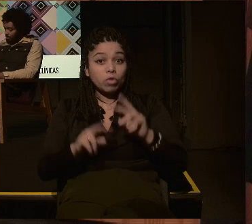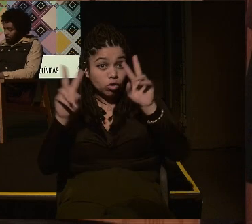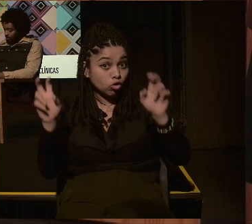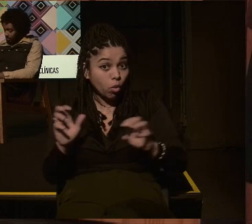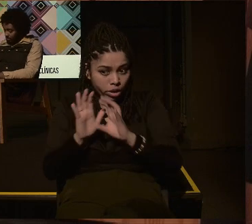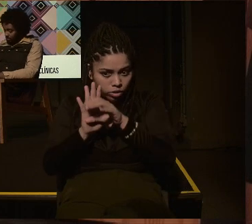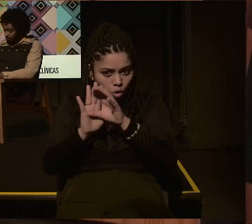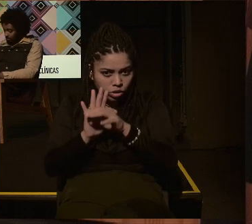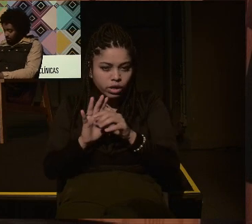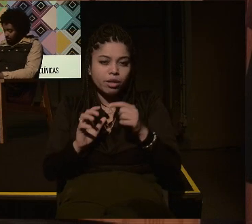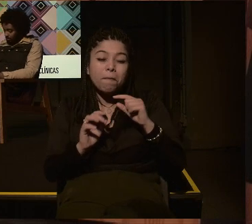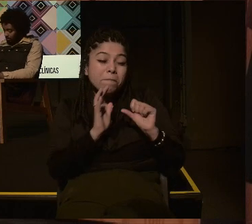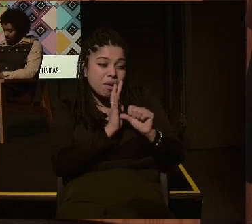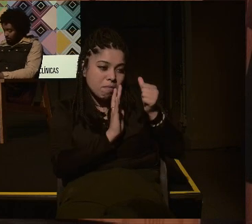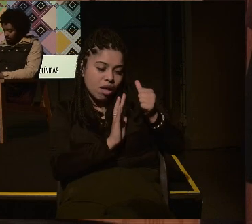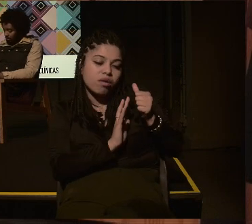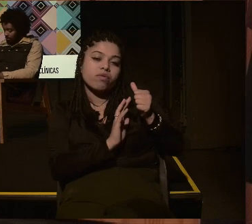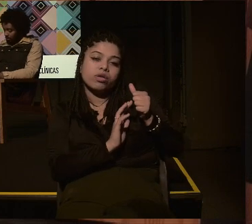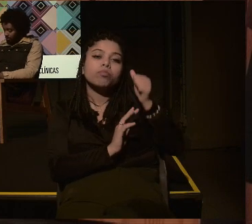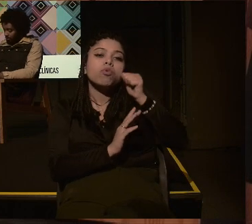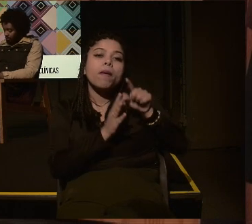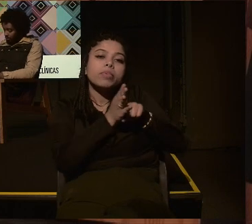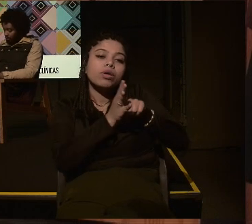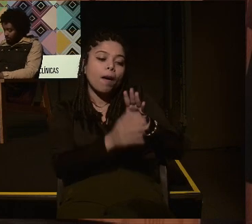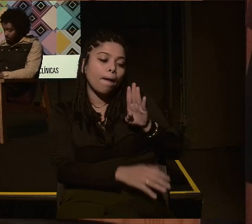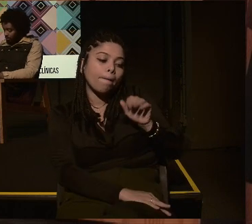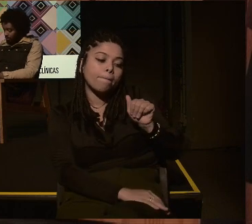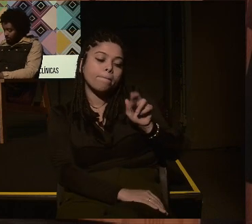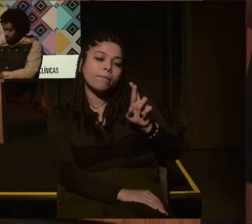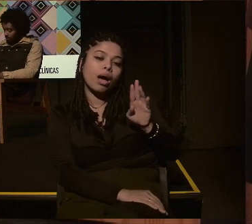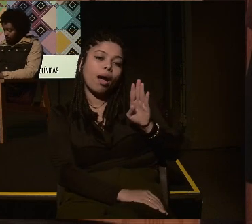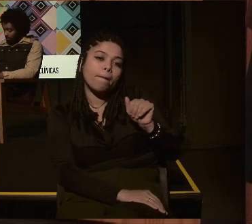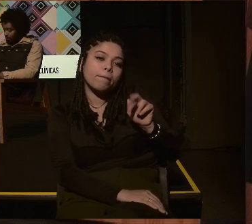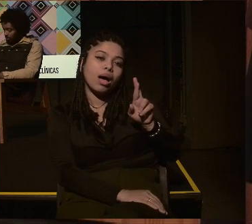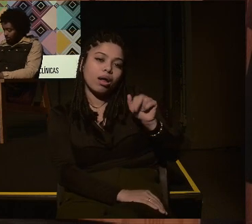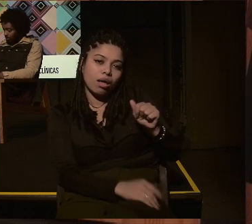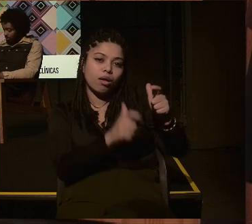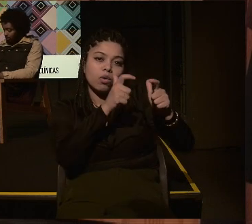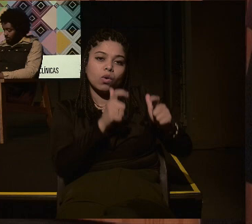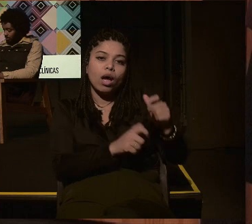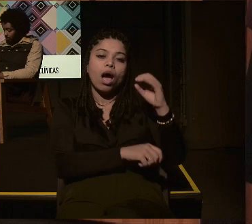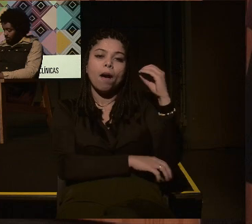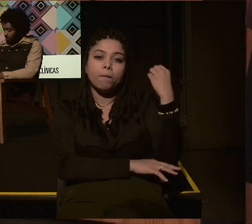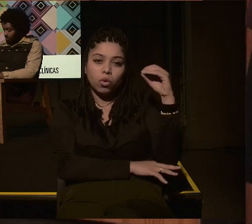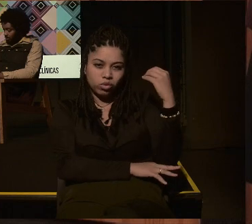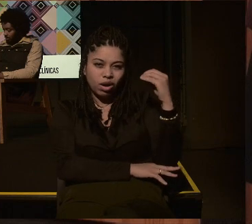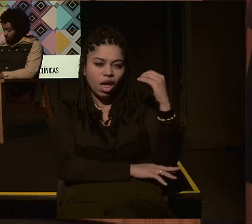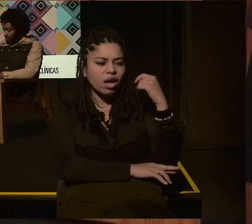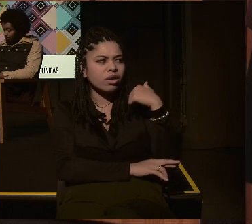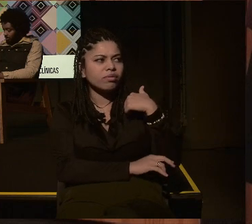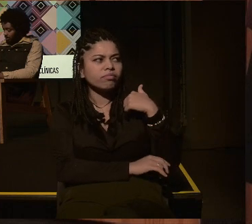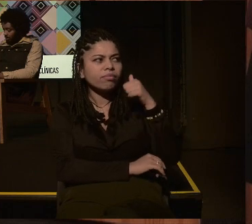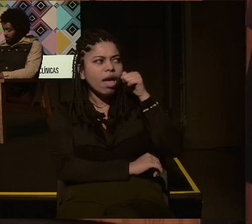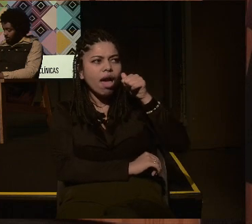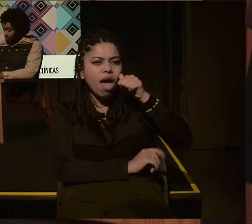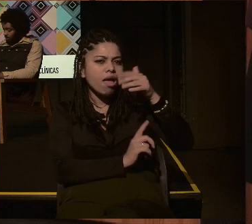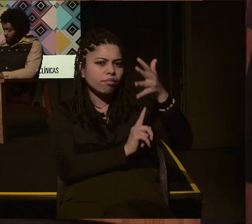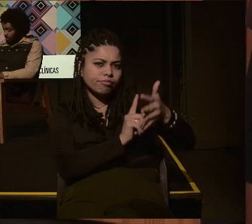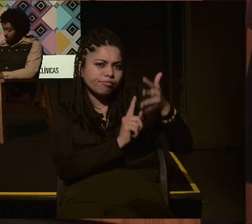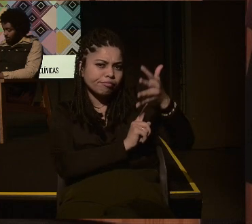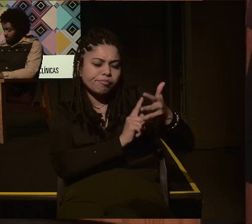de uma pesquisadora chamada Bárbara. Bárbara compreendeu